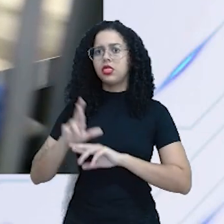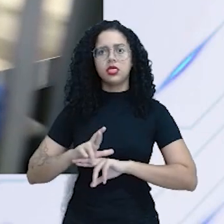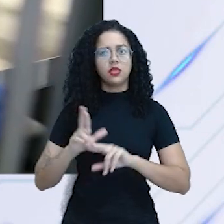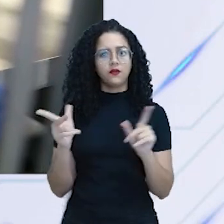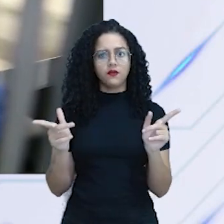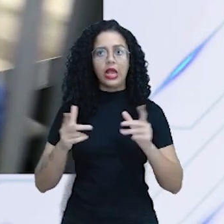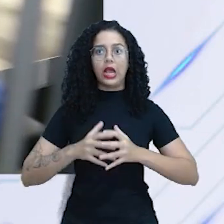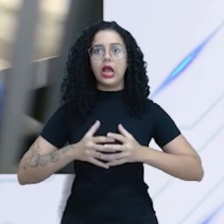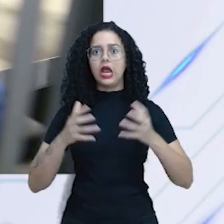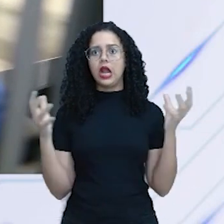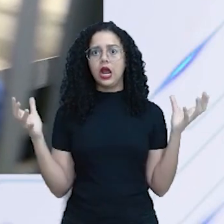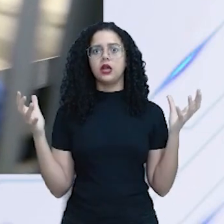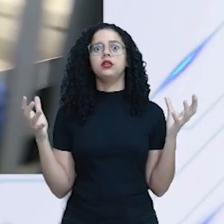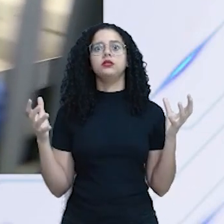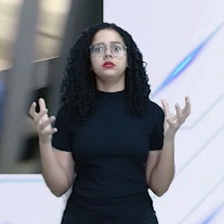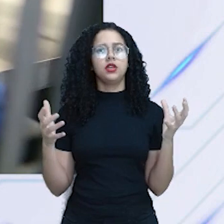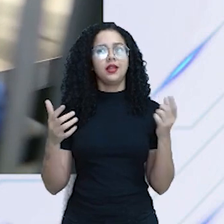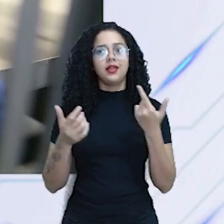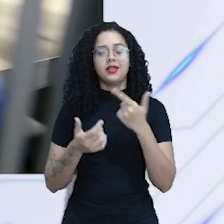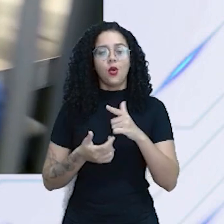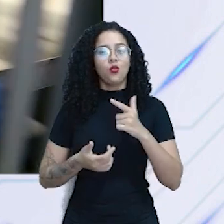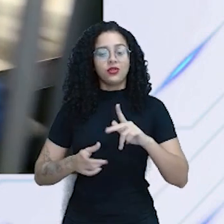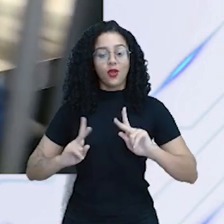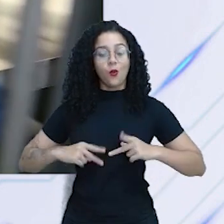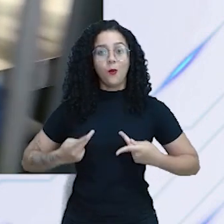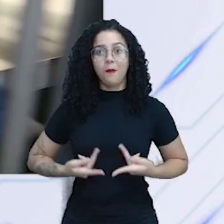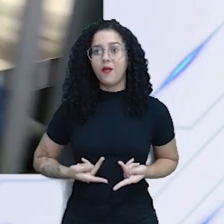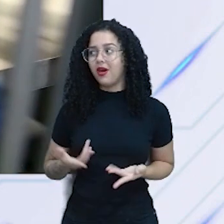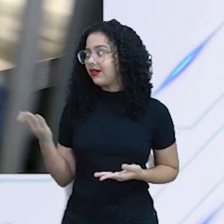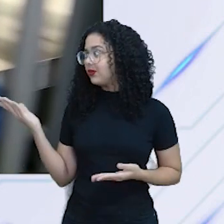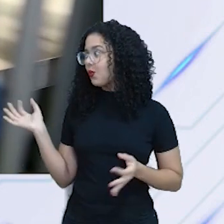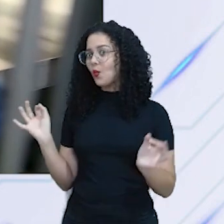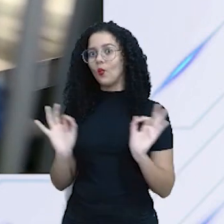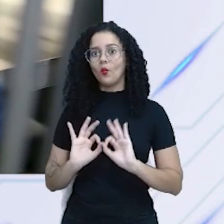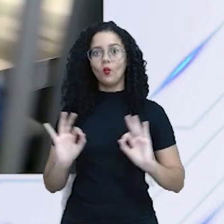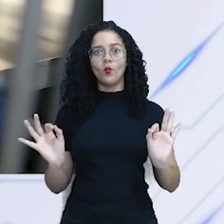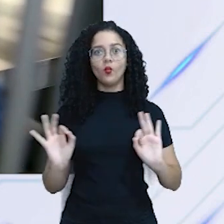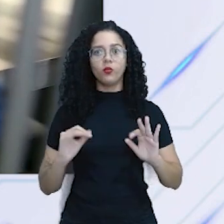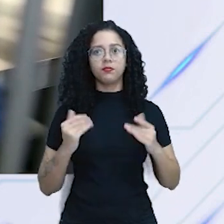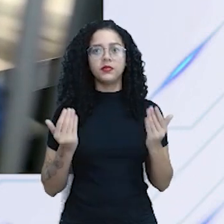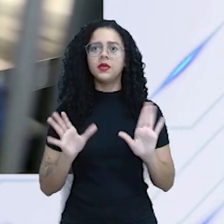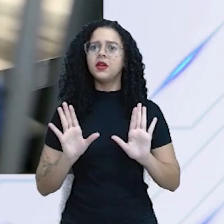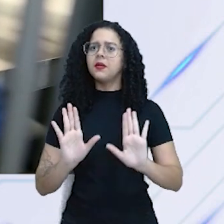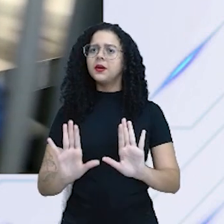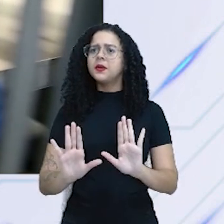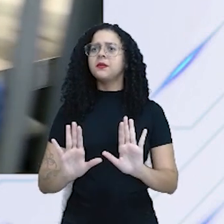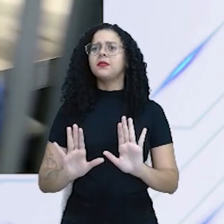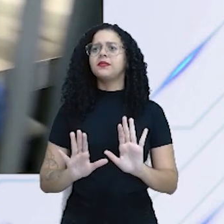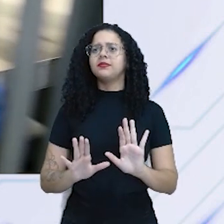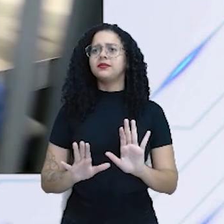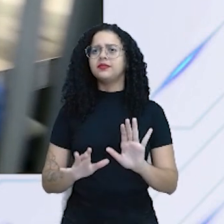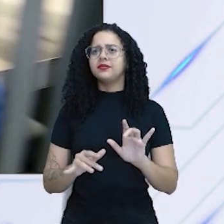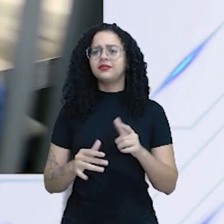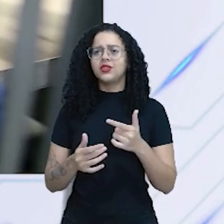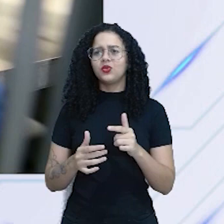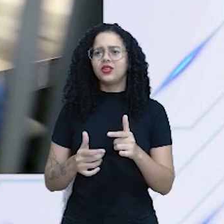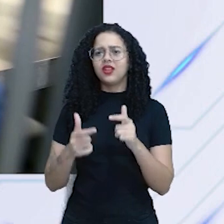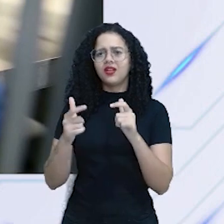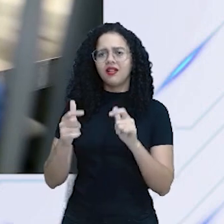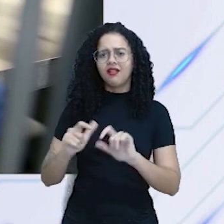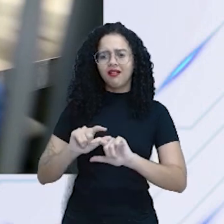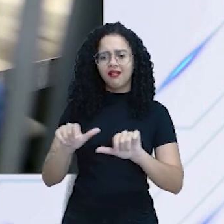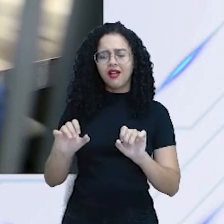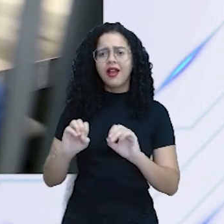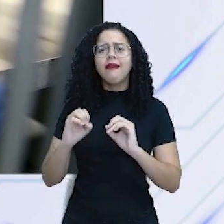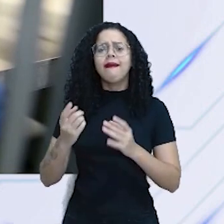diferença grande, não há o ser humano aí. Mas não tem lugar nenhum? Ou quem está